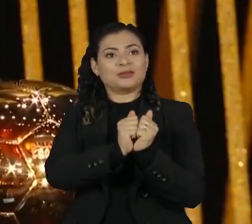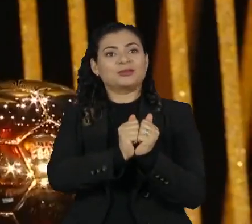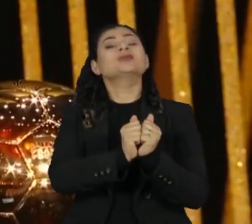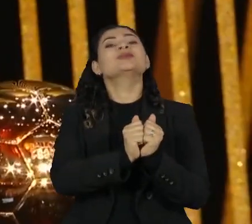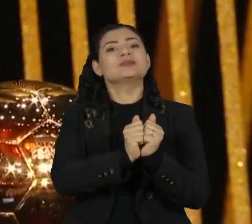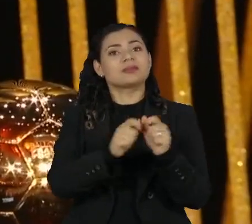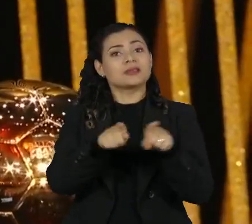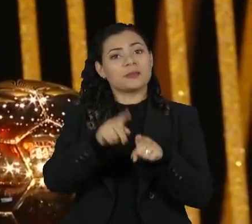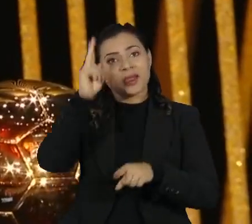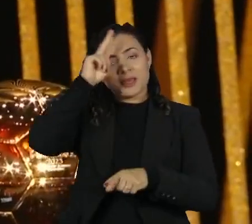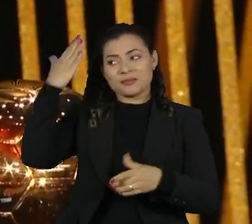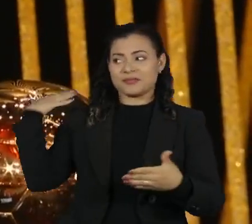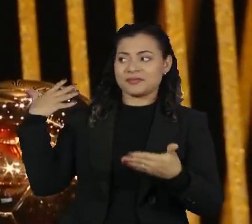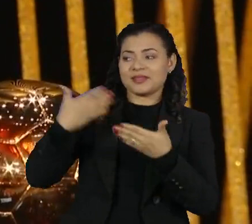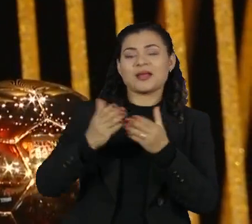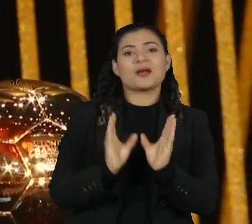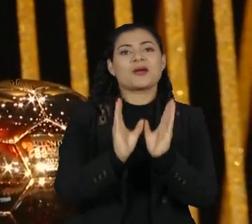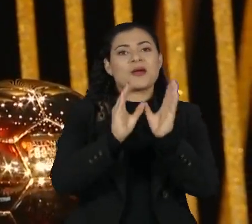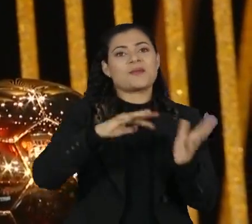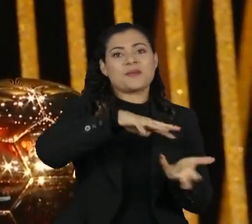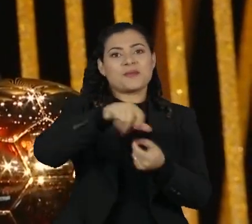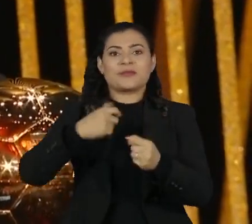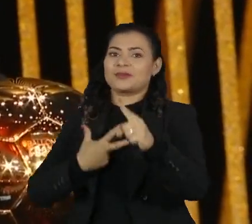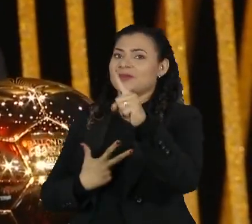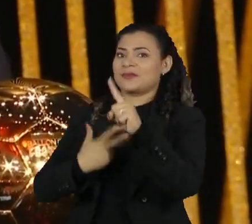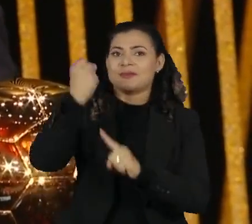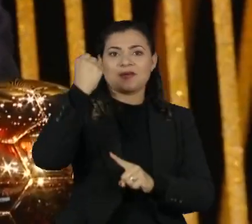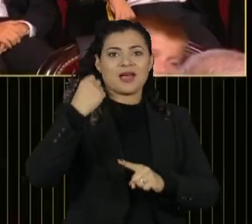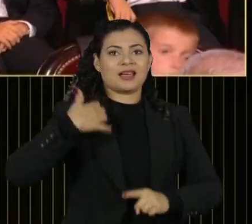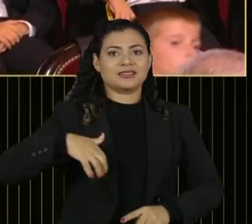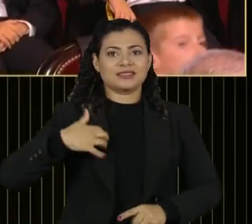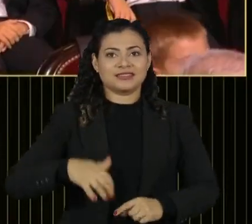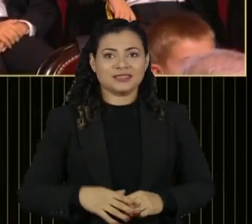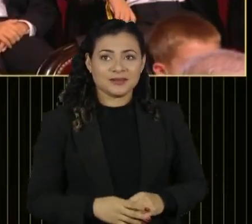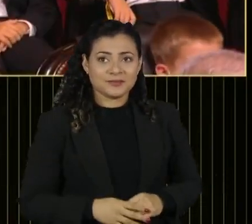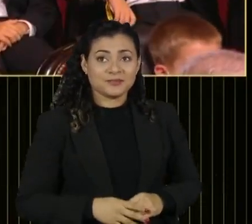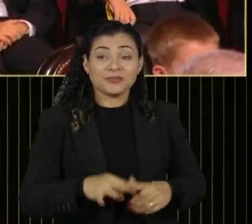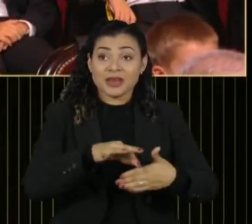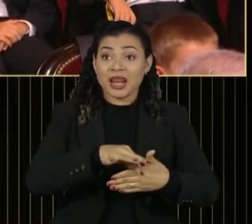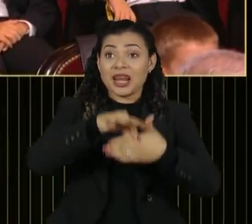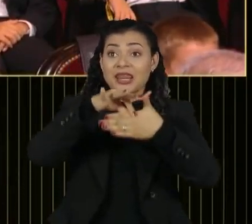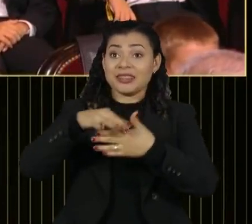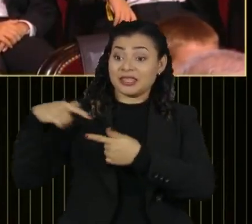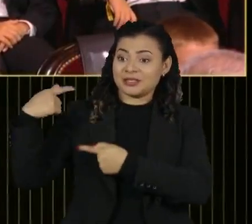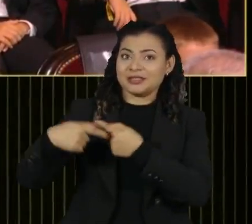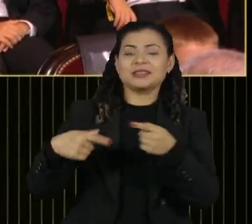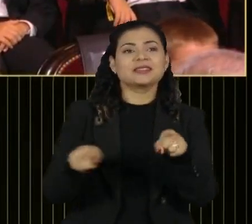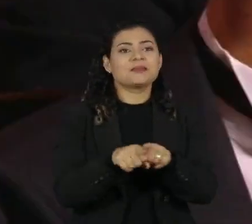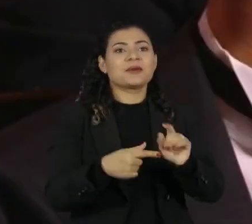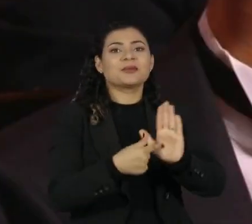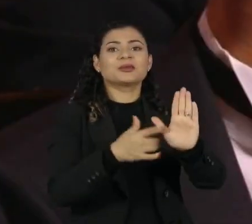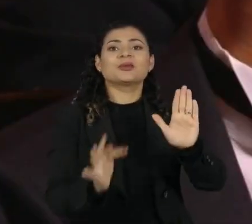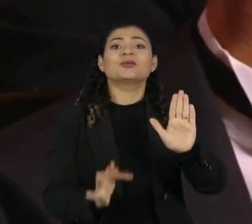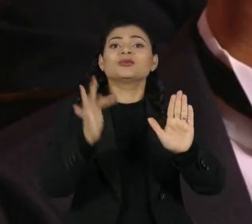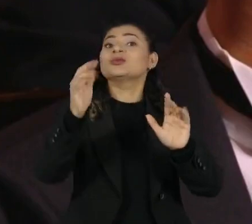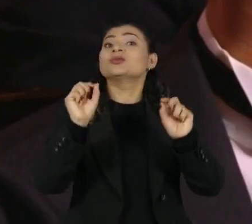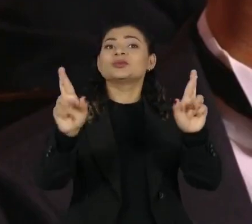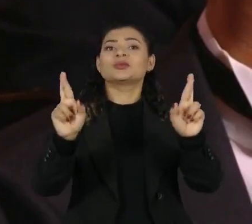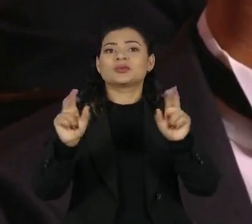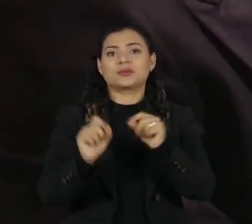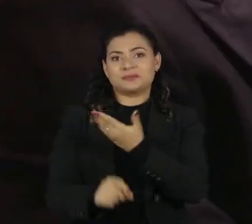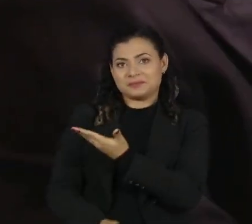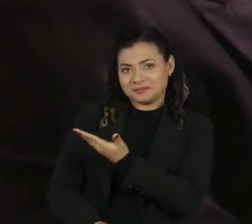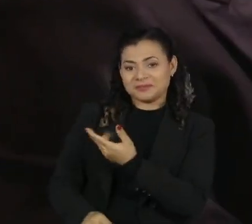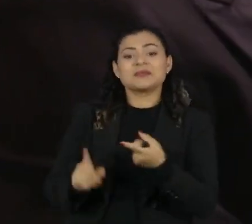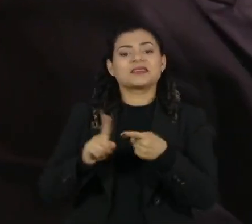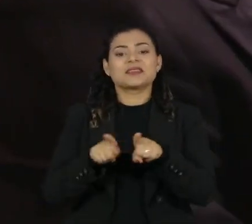seleção e lembrou da conquista da Copa do Mundo. Que a Argentina seja campeão do mundo. O líder de uma geração também apontou para o futuro. Disse que Haaland